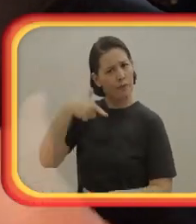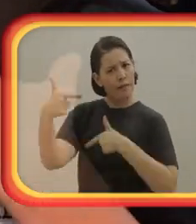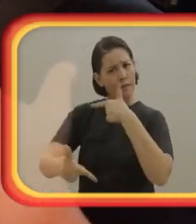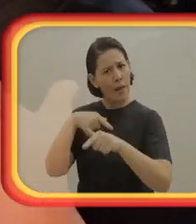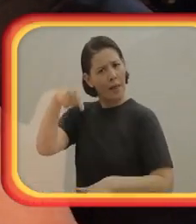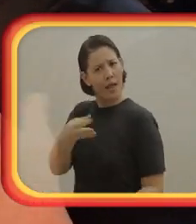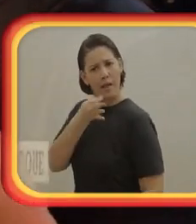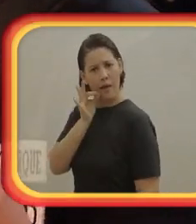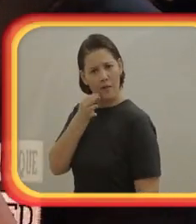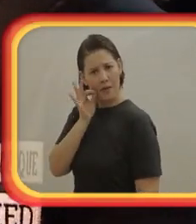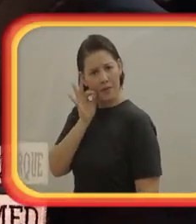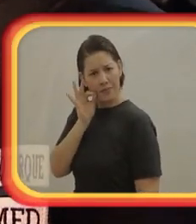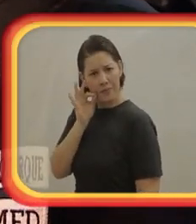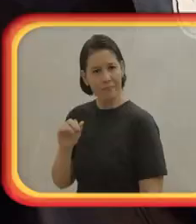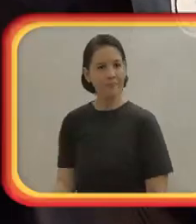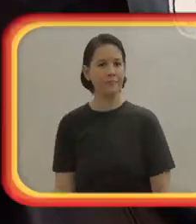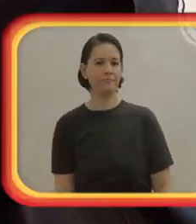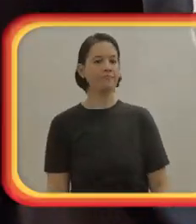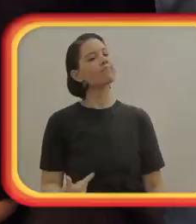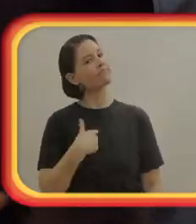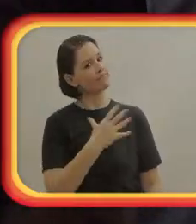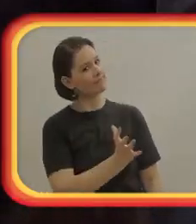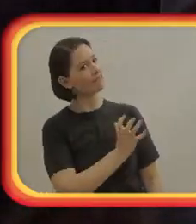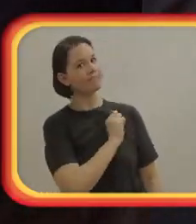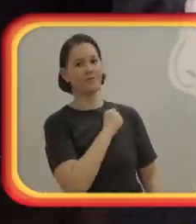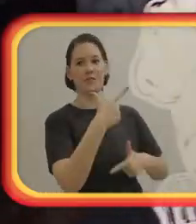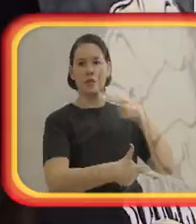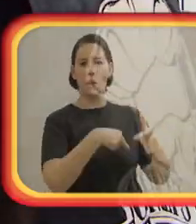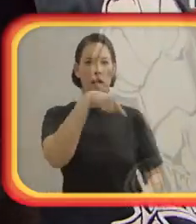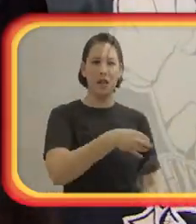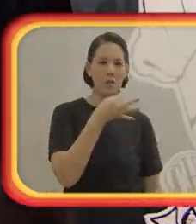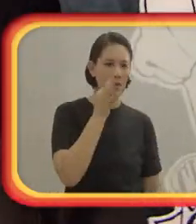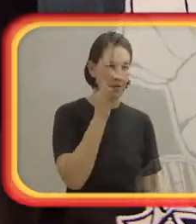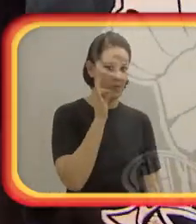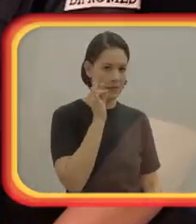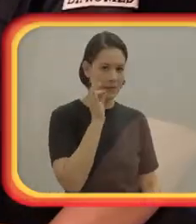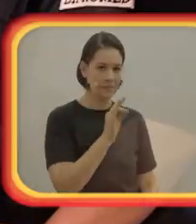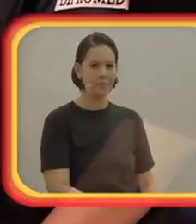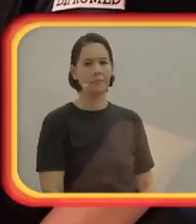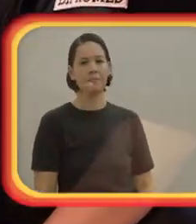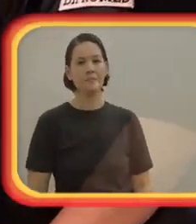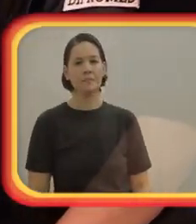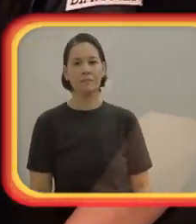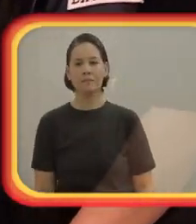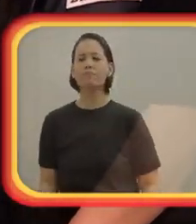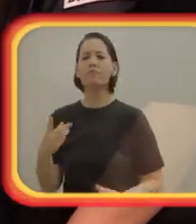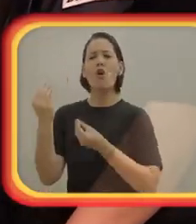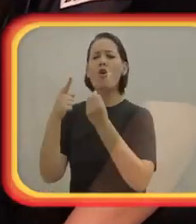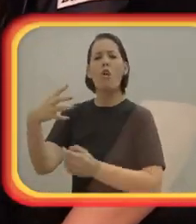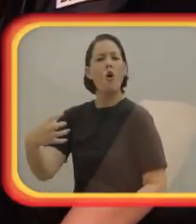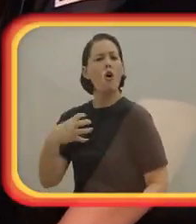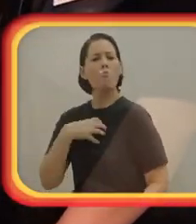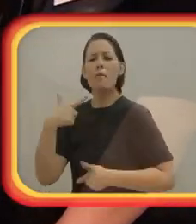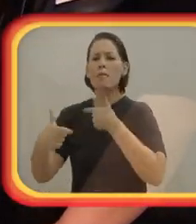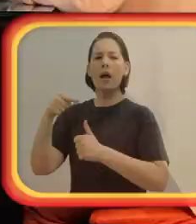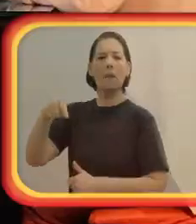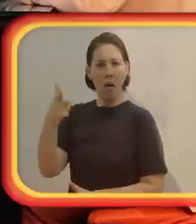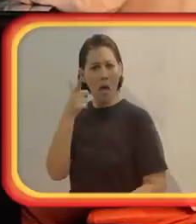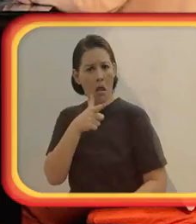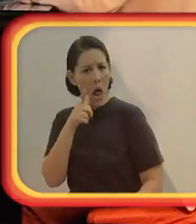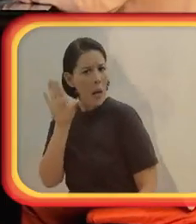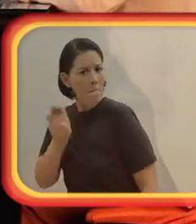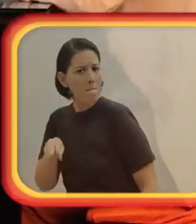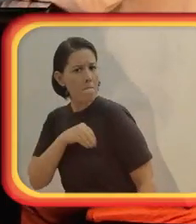Eu torno muito alegria. Você gosta de vir trabalhar aqui no café? Sim, eu adoro trabalhar aqui em